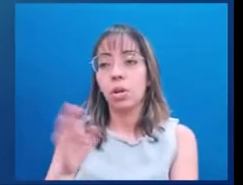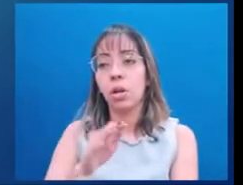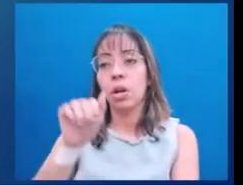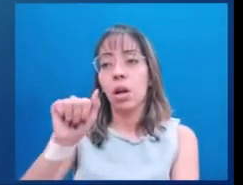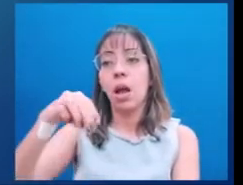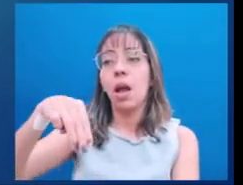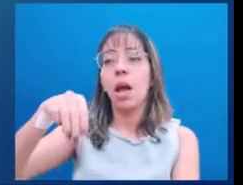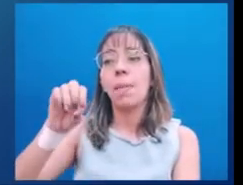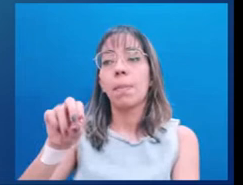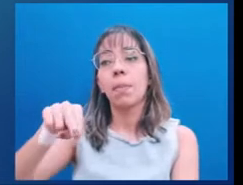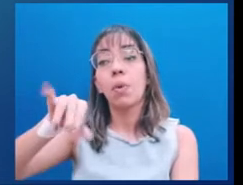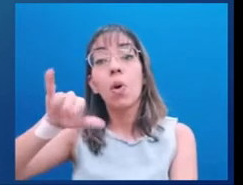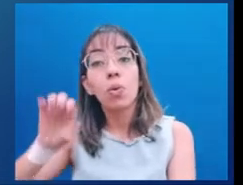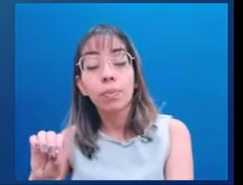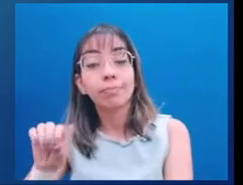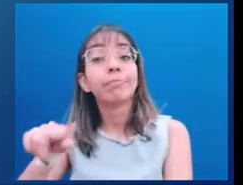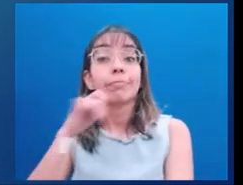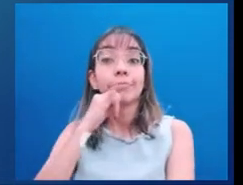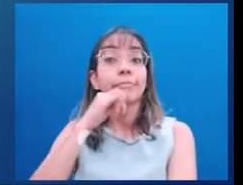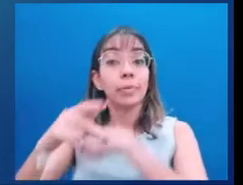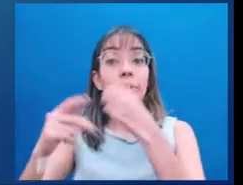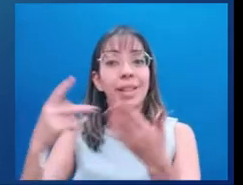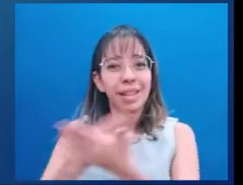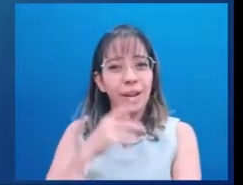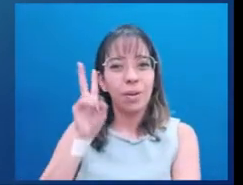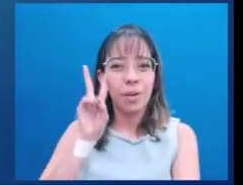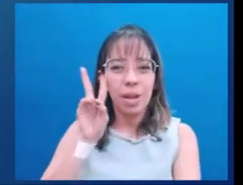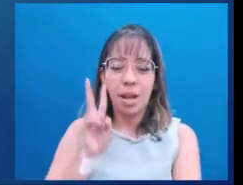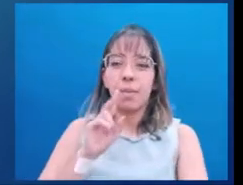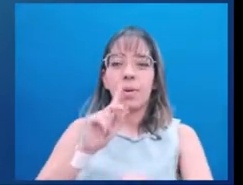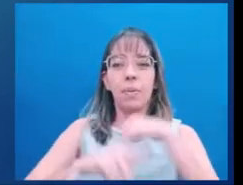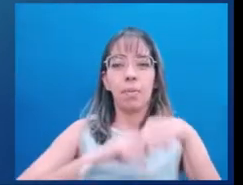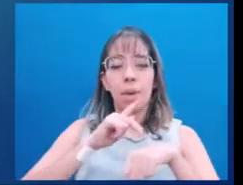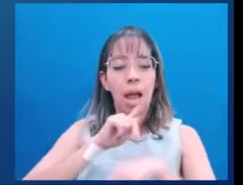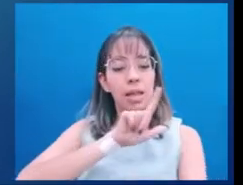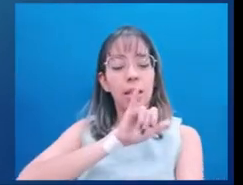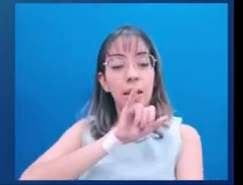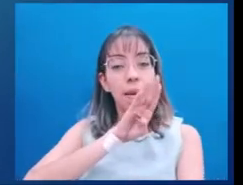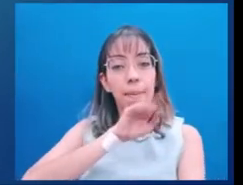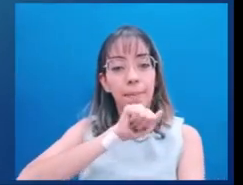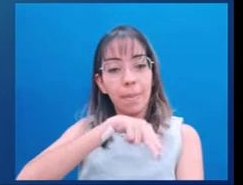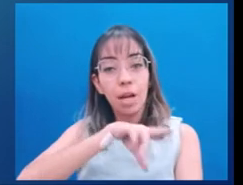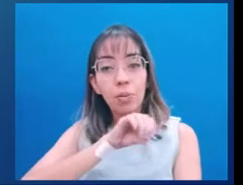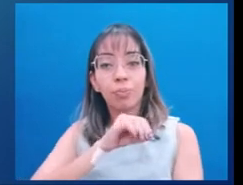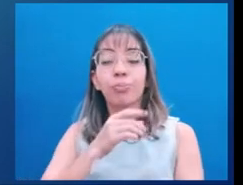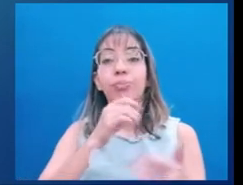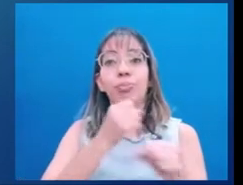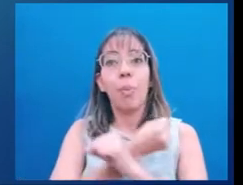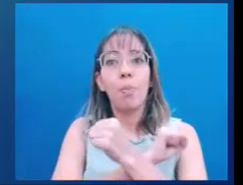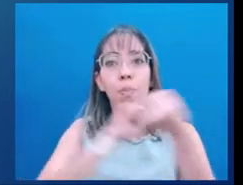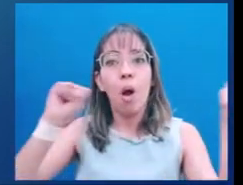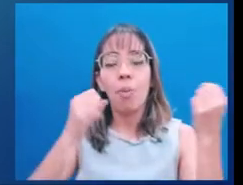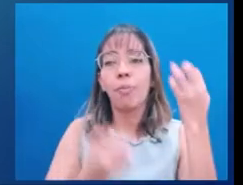com esse acidente que ocorreu lá no Líbano, né, que é uma substância explosiva. Então, risco de